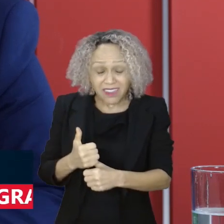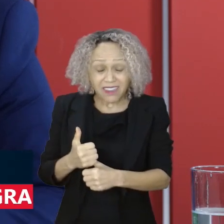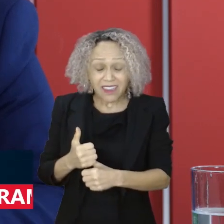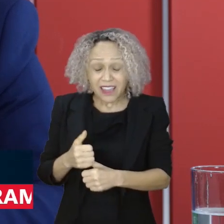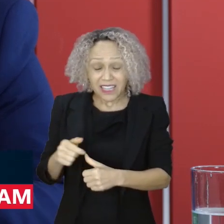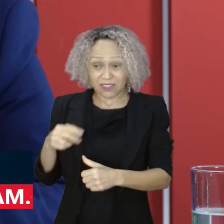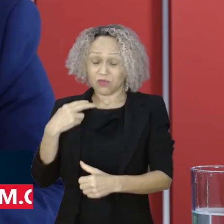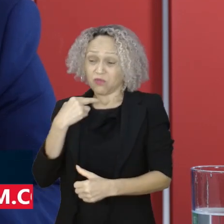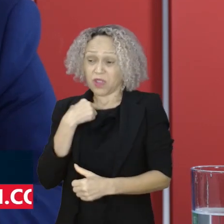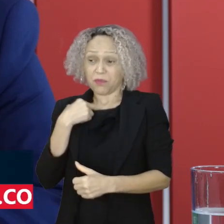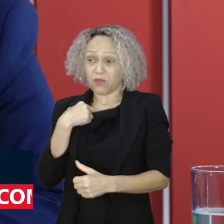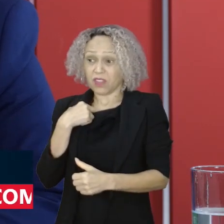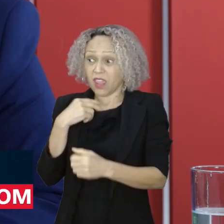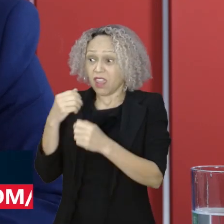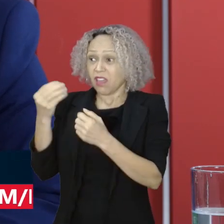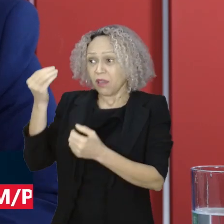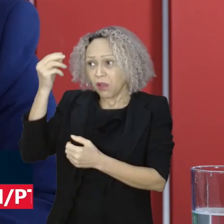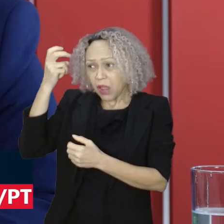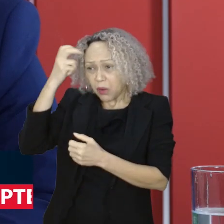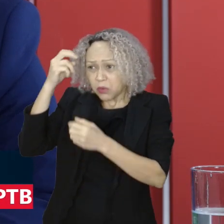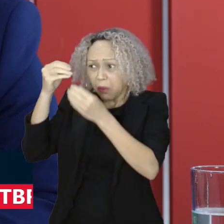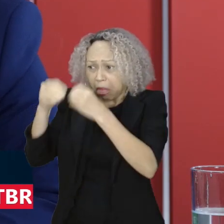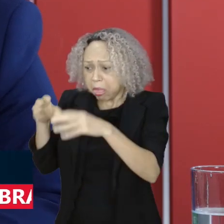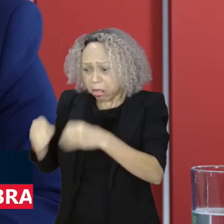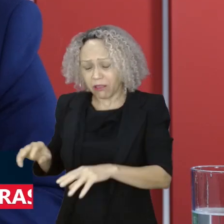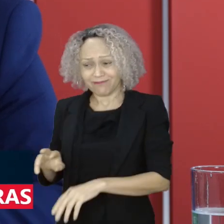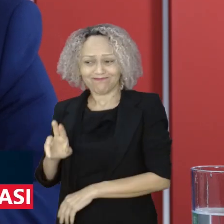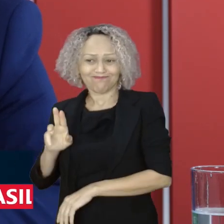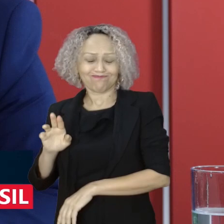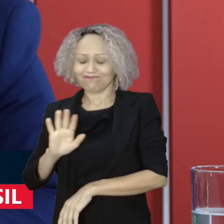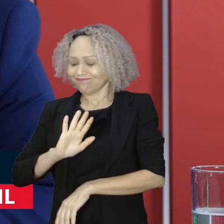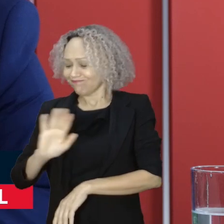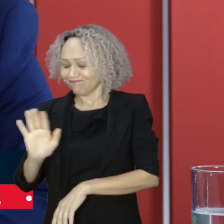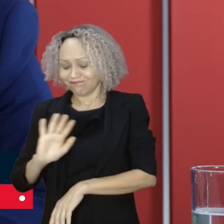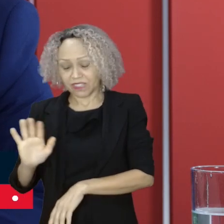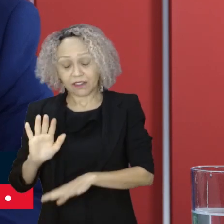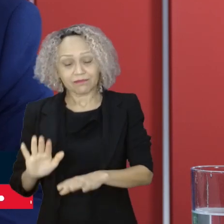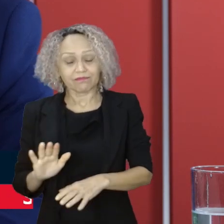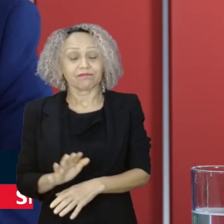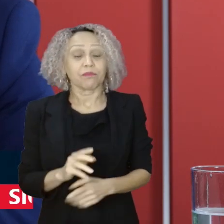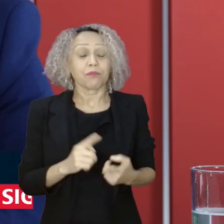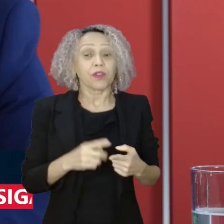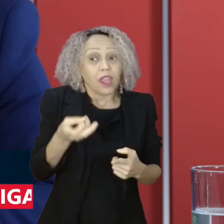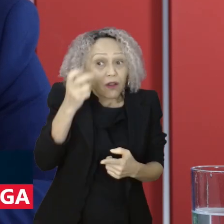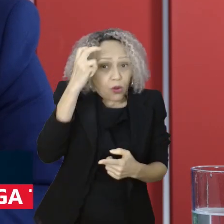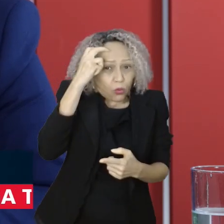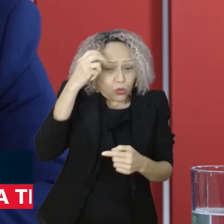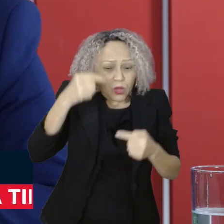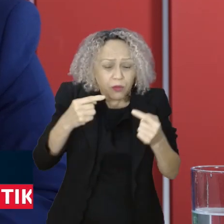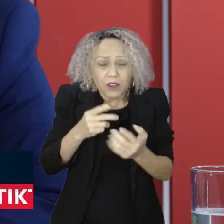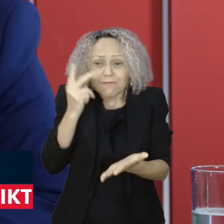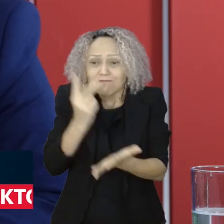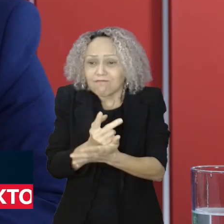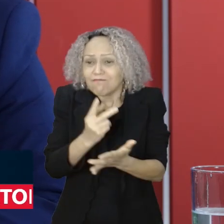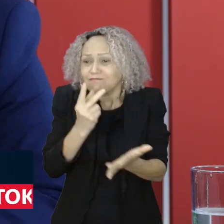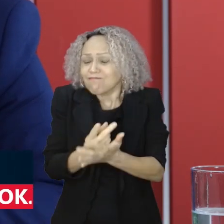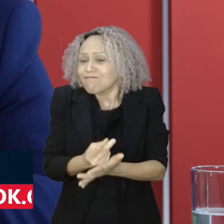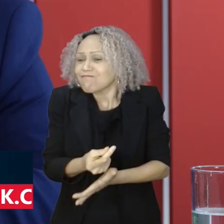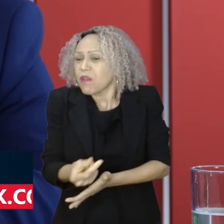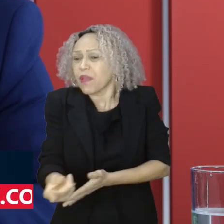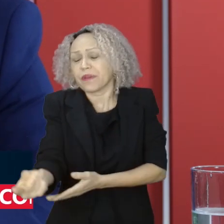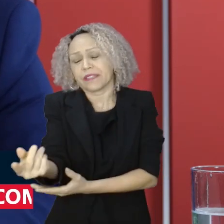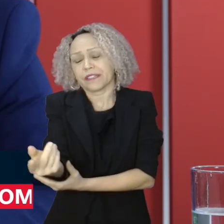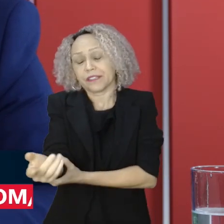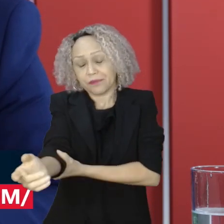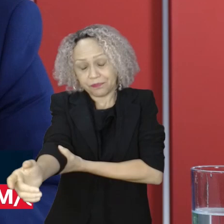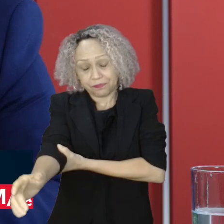desse tipo, mas que eventualmente possa chegar ao Planalto. Nós precisamos consolidar tanto o Ministério da Cultura quanto as suas políticas, e a gente